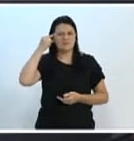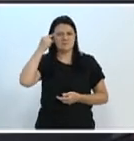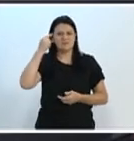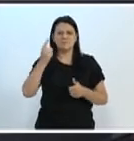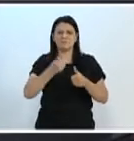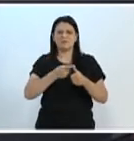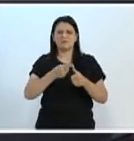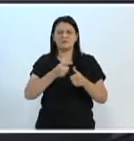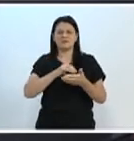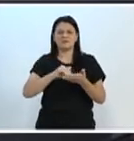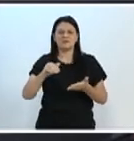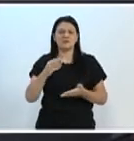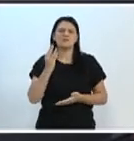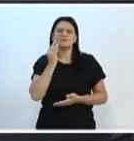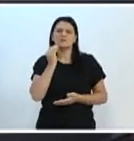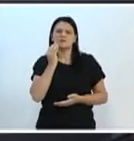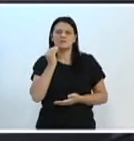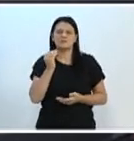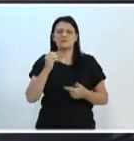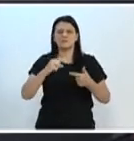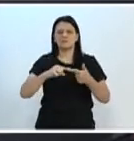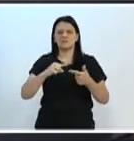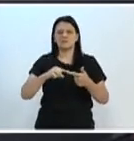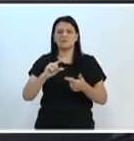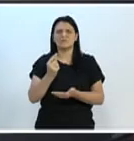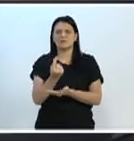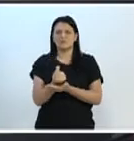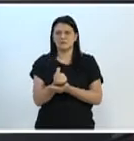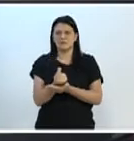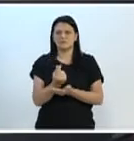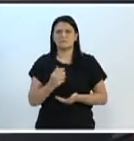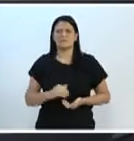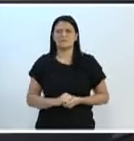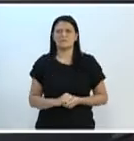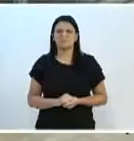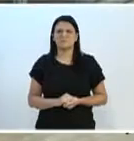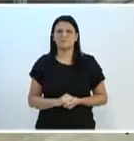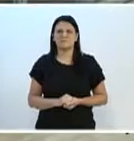primeiro secretário Gilson de Souza, segunda secretária Cristiane Loureiro. Eu.